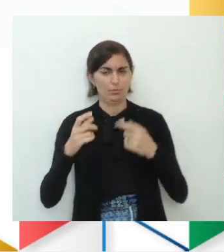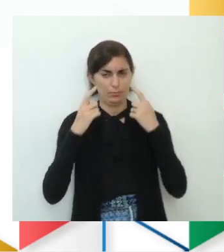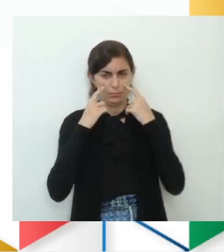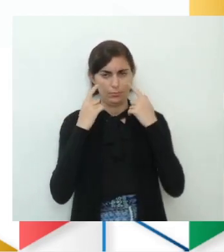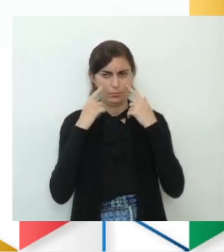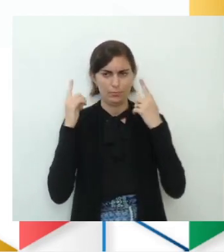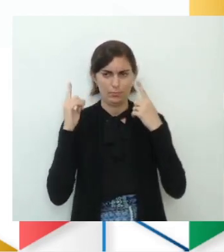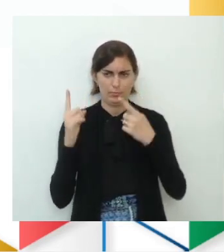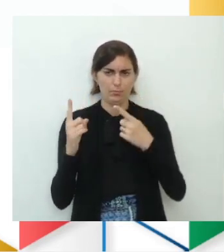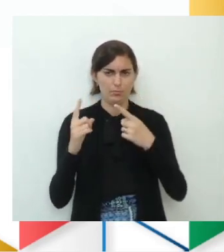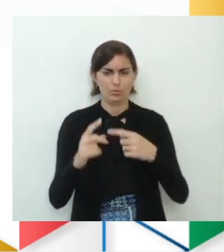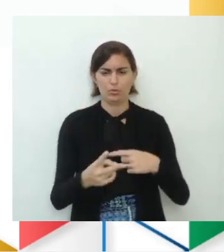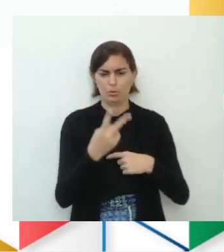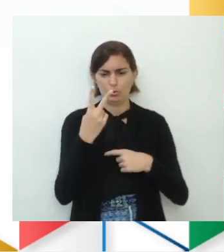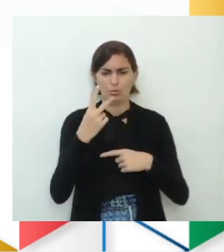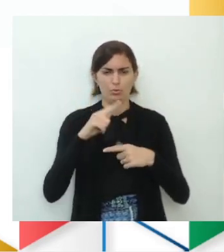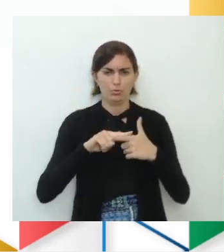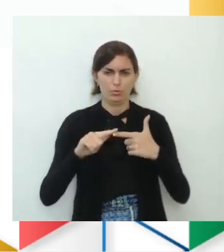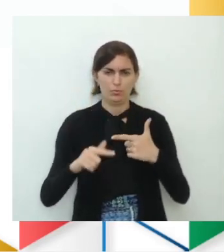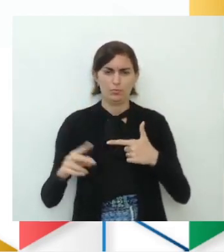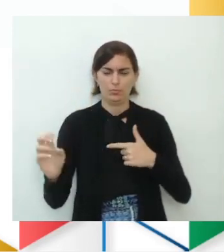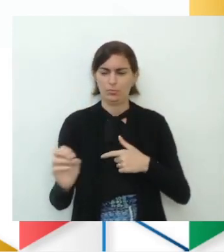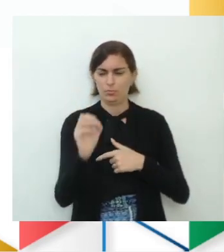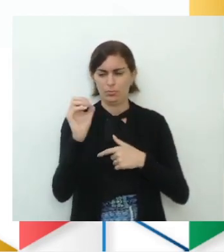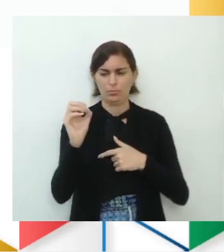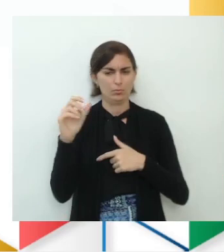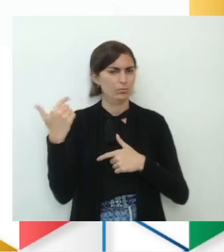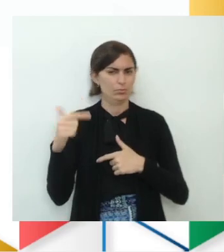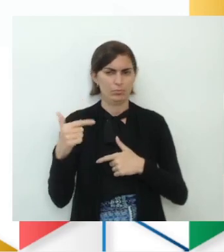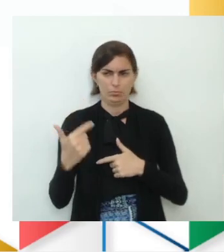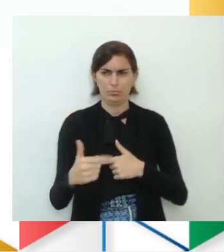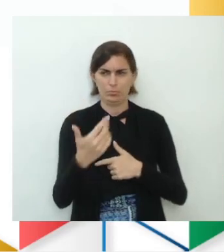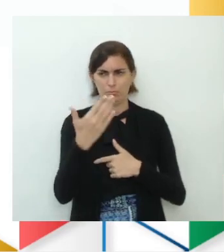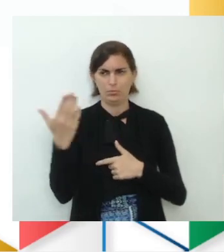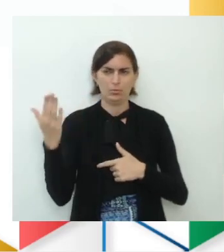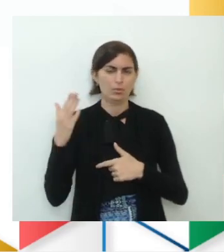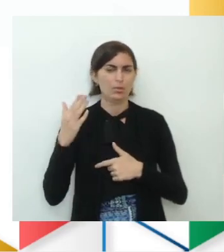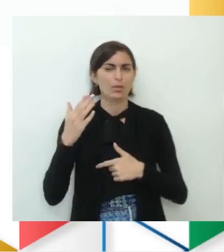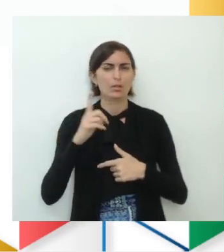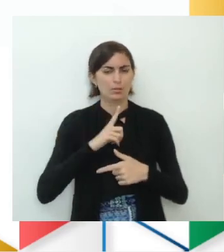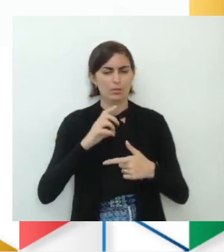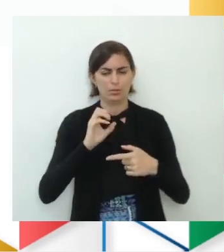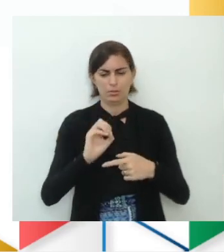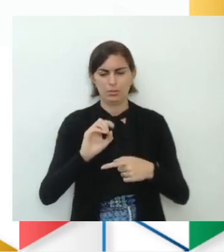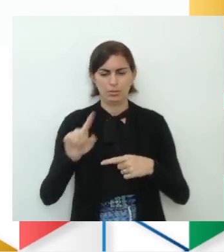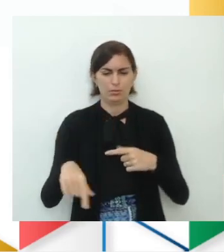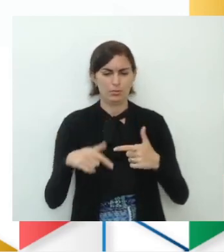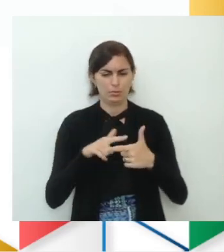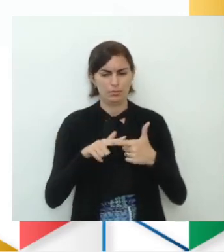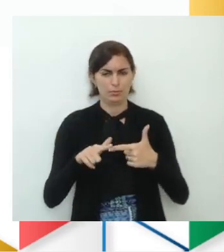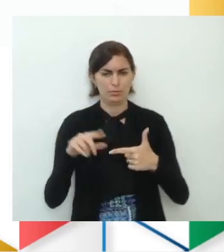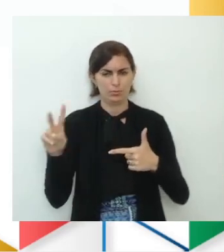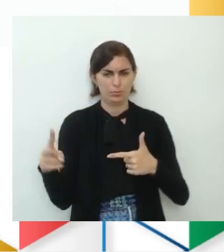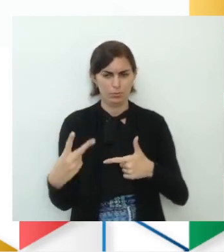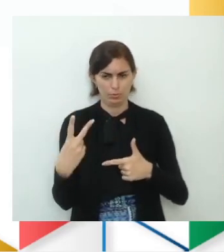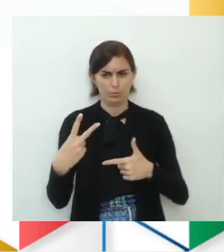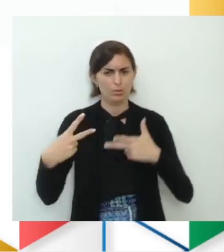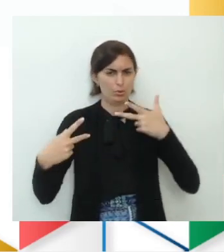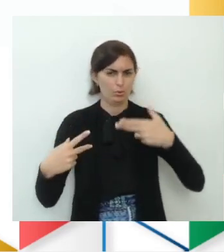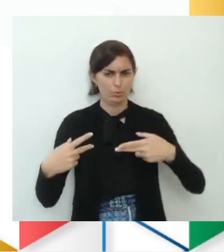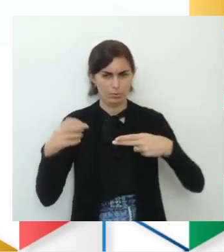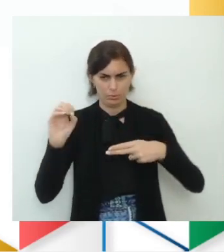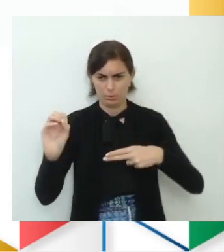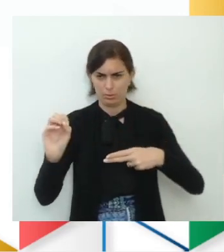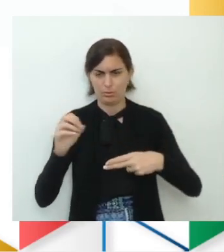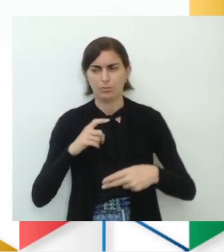liga. 2 dividido por 0 não existe nos reais, mas existem 0 dividido por 2, que é igual a 0, tá